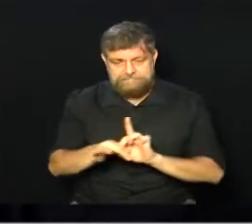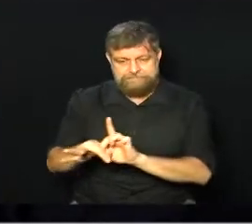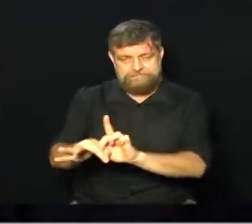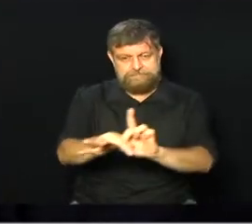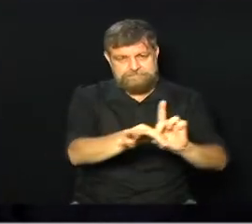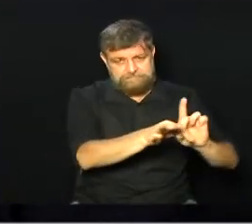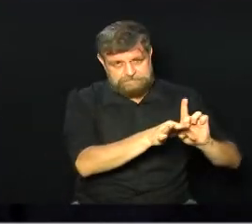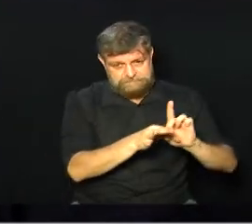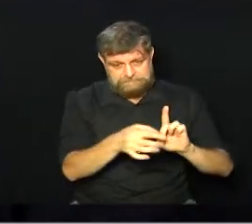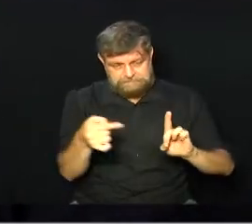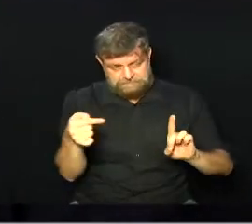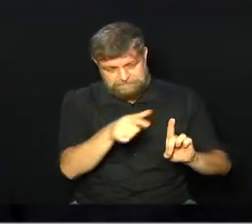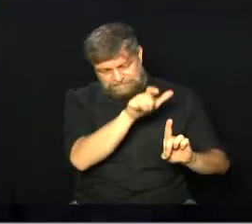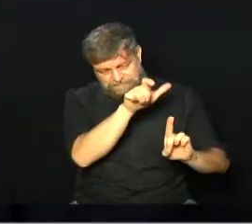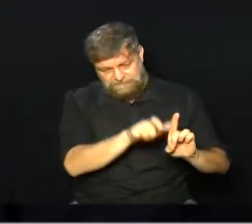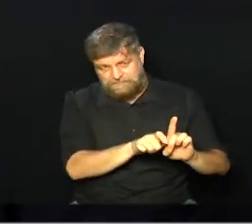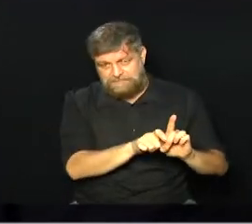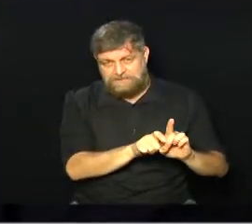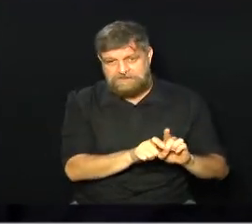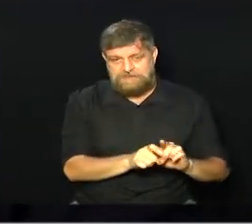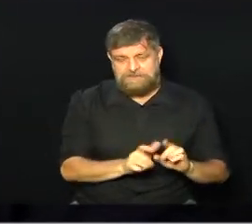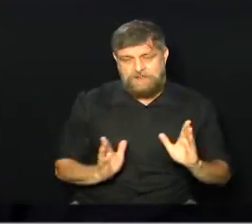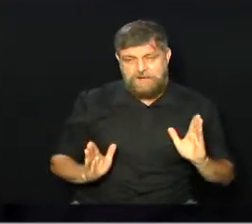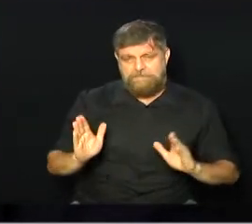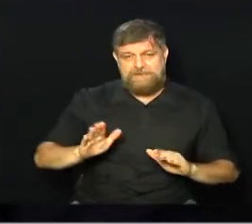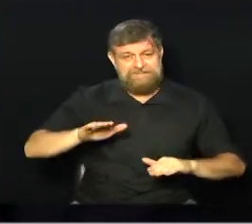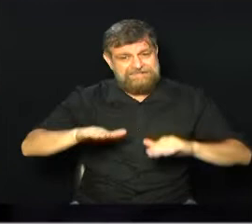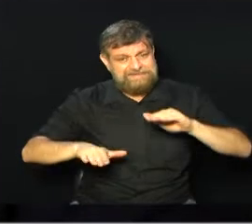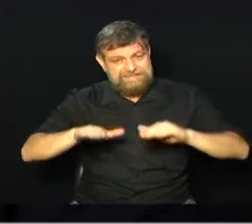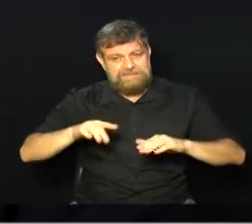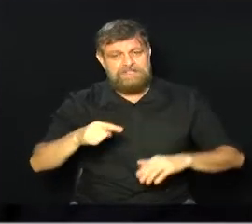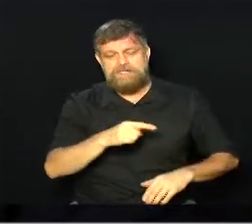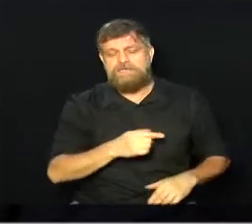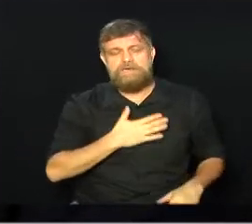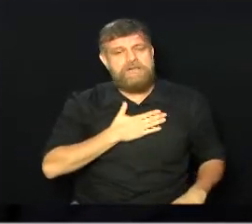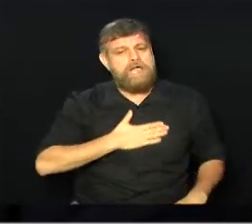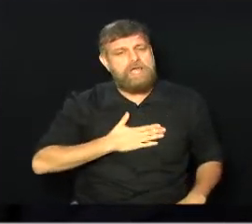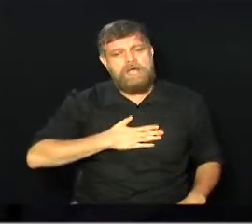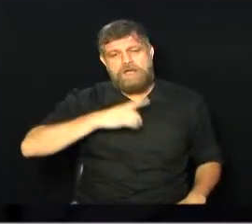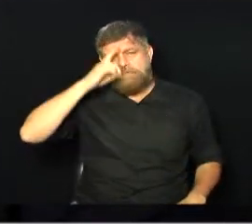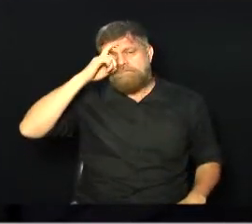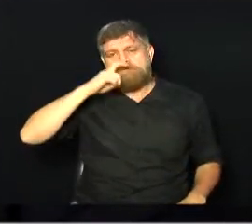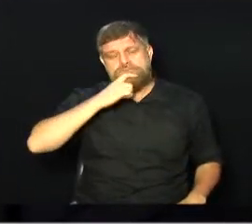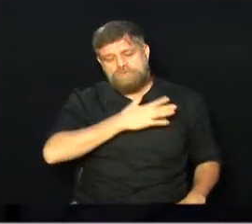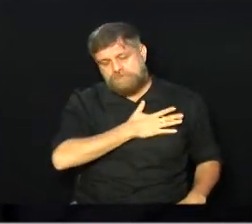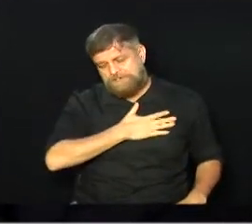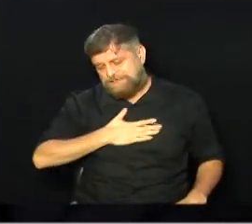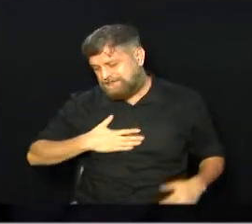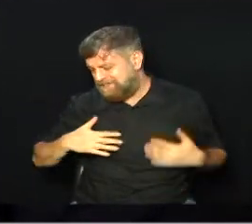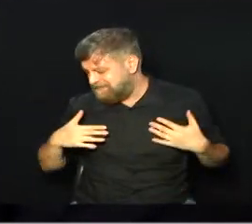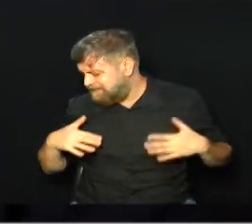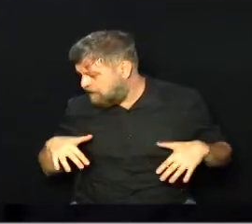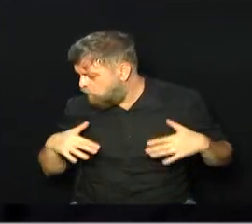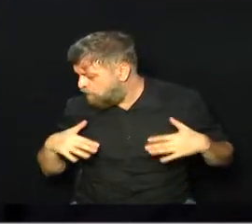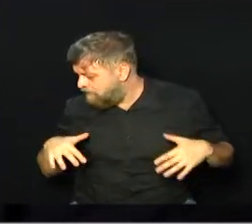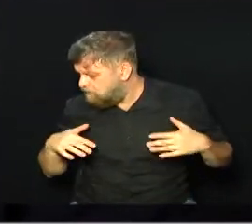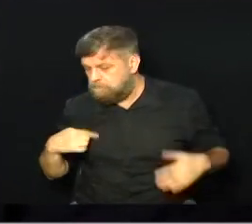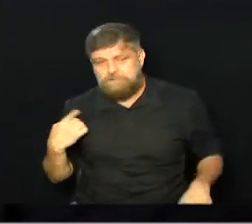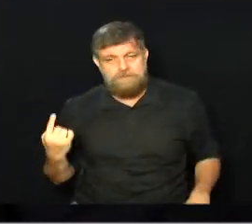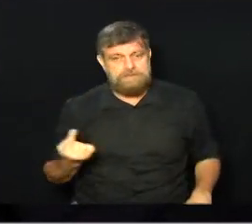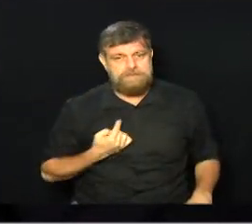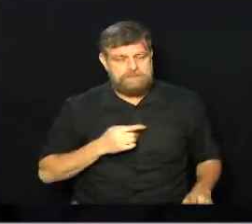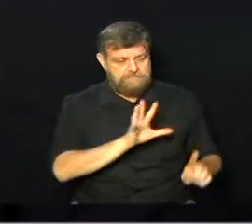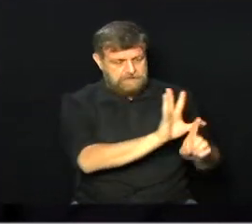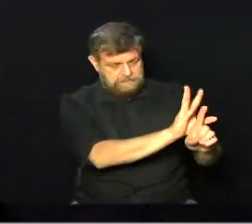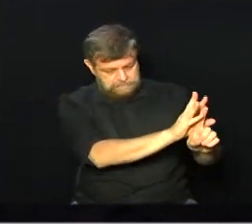com que nem eu falei, na fase de instabilidade, ele sempre muito sereno, super tranquilo. Então, para mim, é um exemplo a